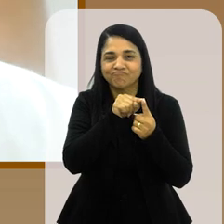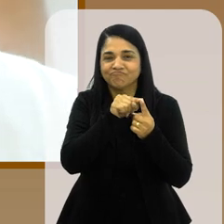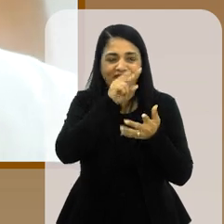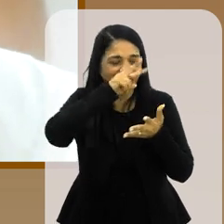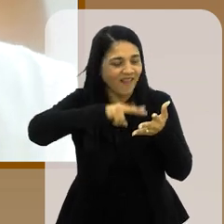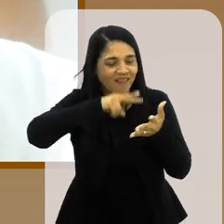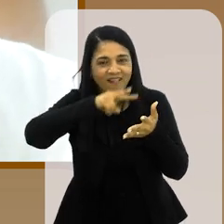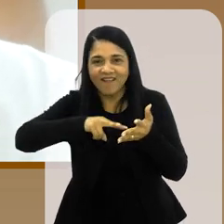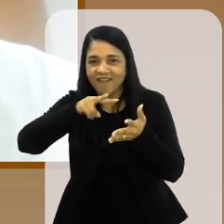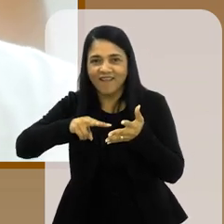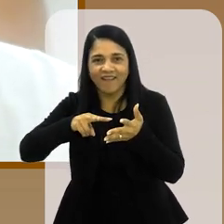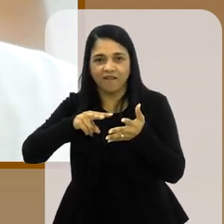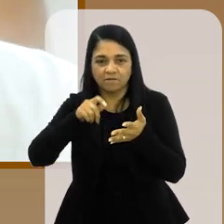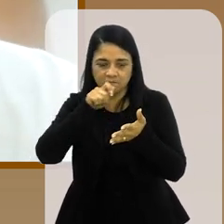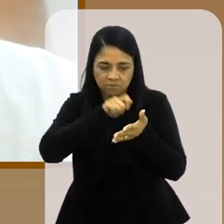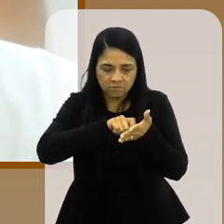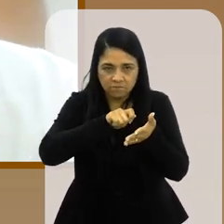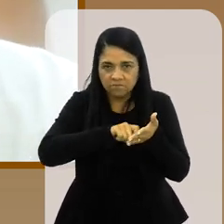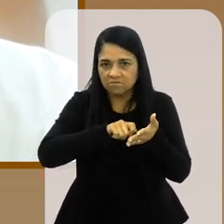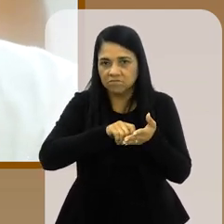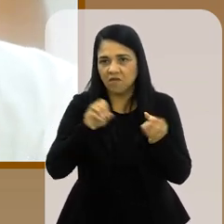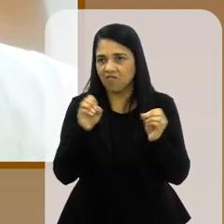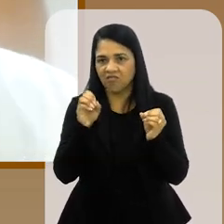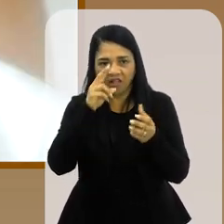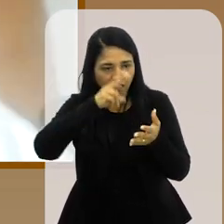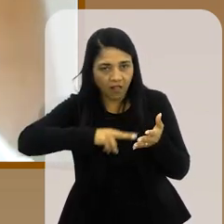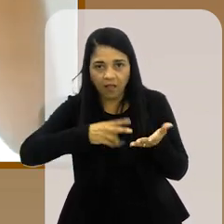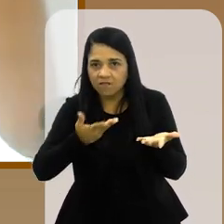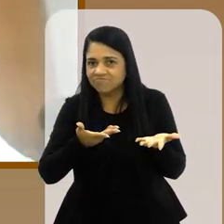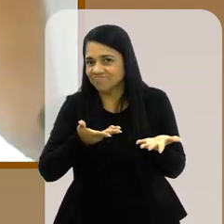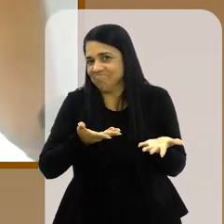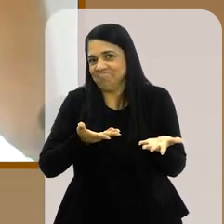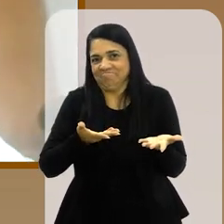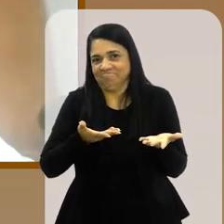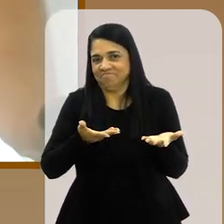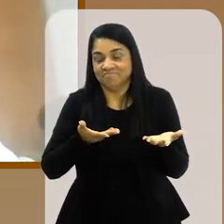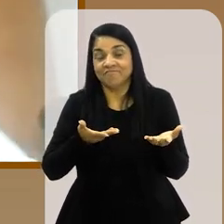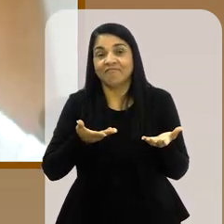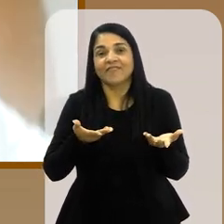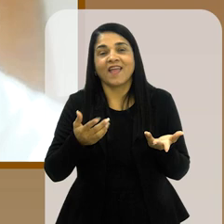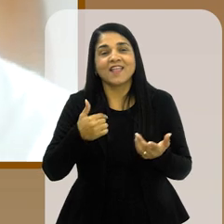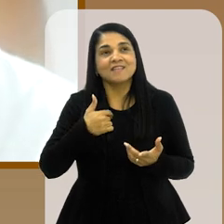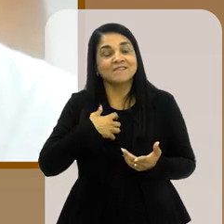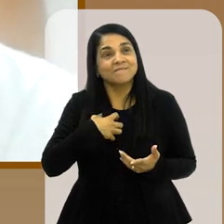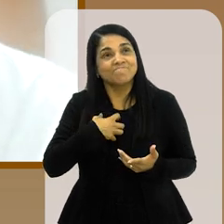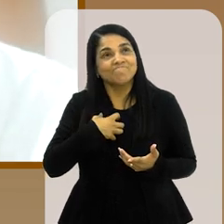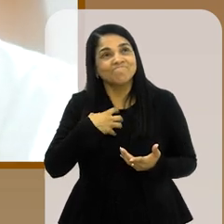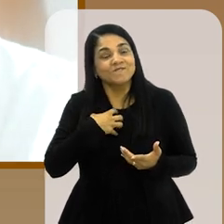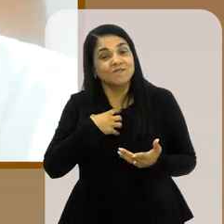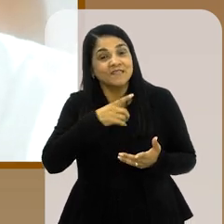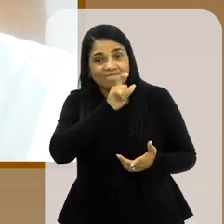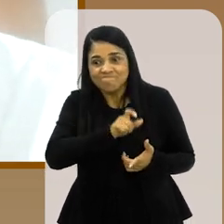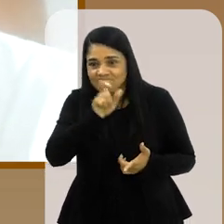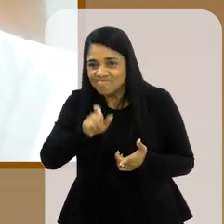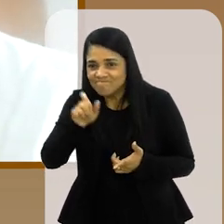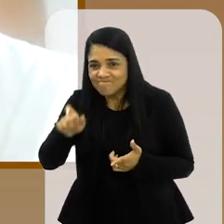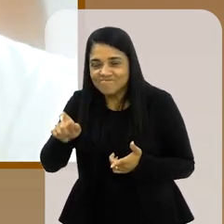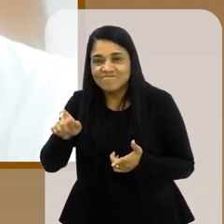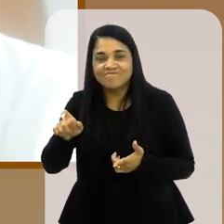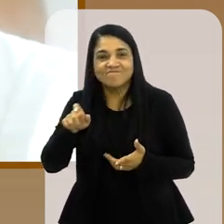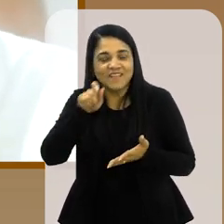vai escrever para não ser lido. Então, assim, eu tenho tantos leitores